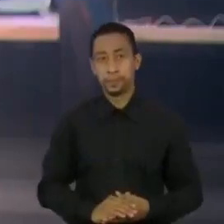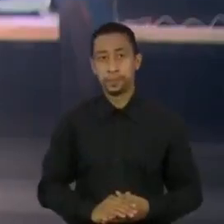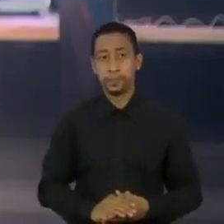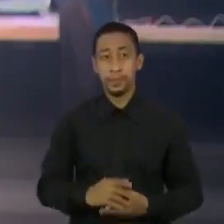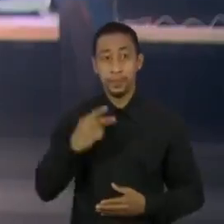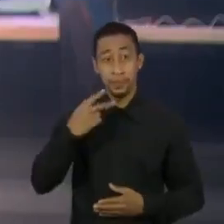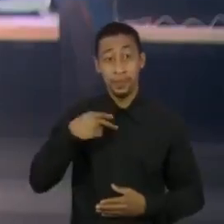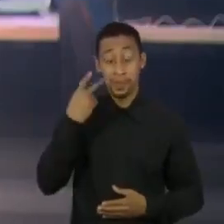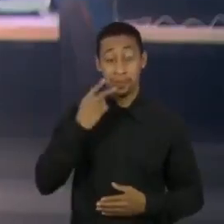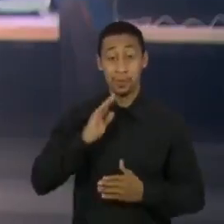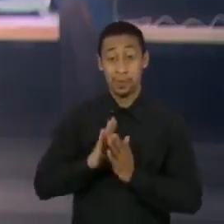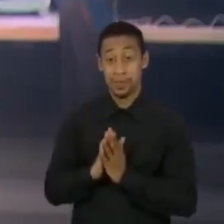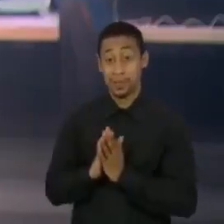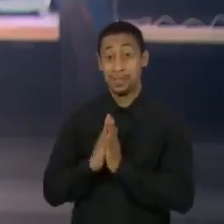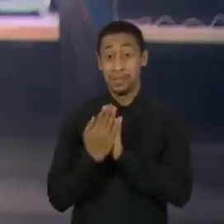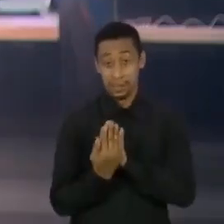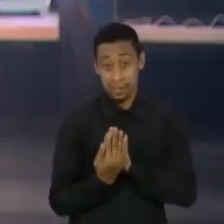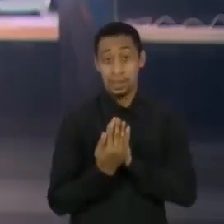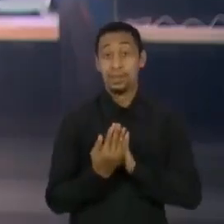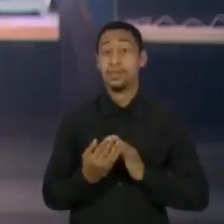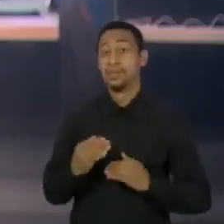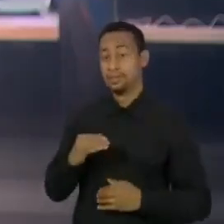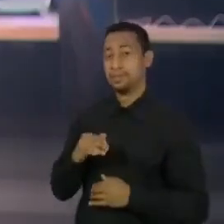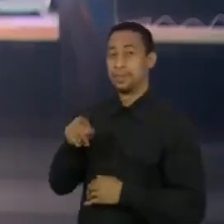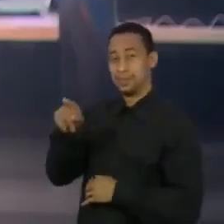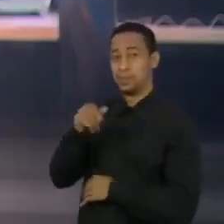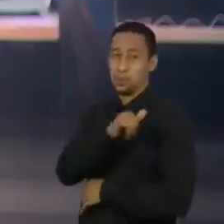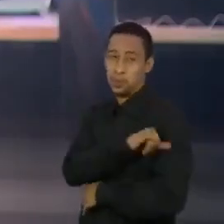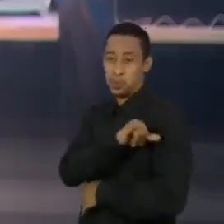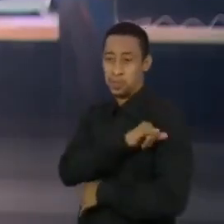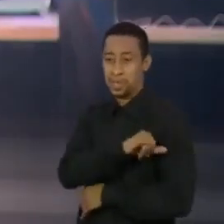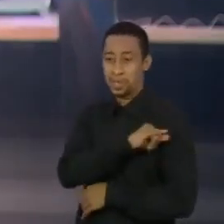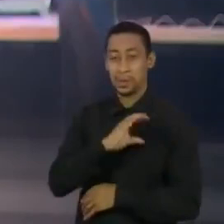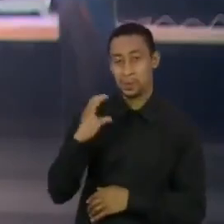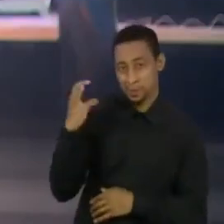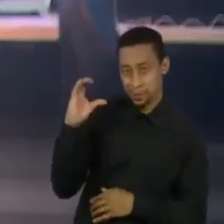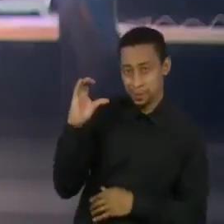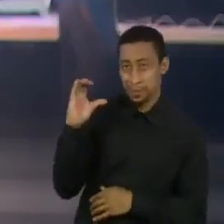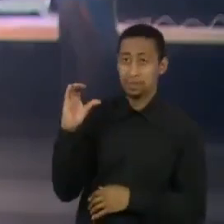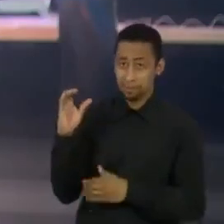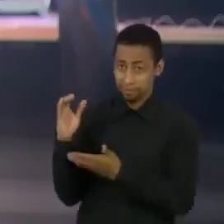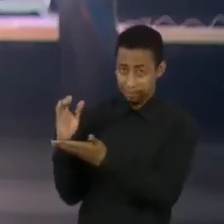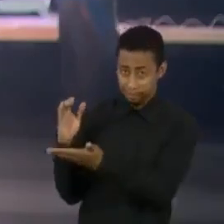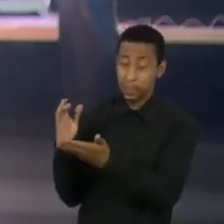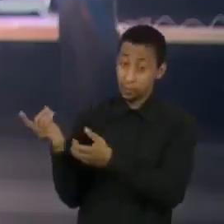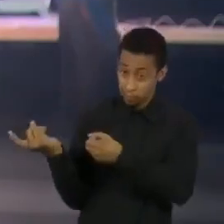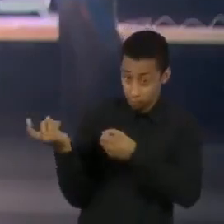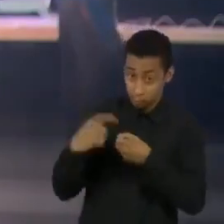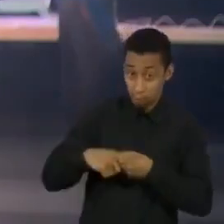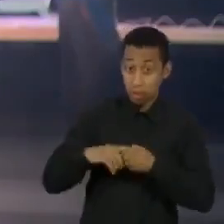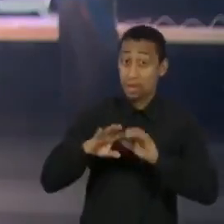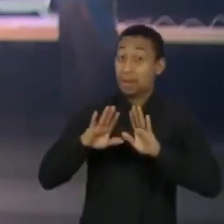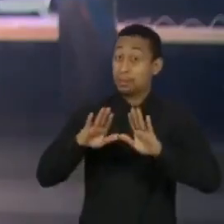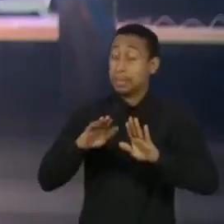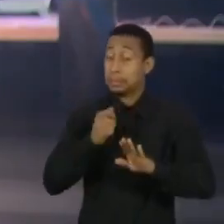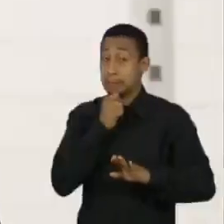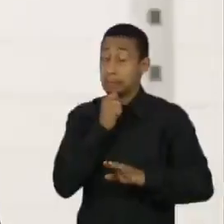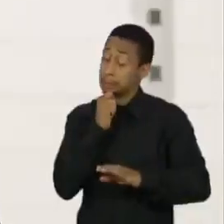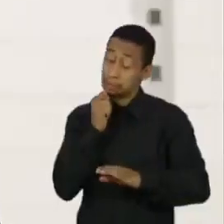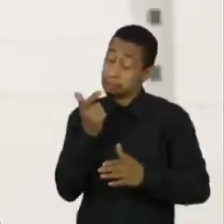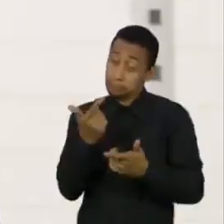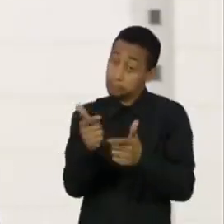A vereadora trans de Niterói, que saiu do país por ameaças de morte, está de volta, mas ainda sem a proteção